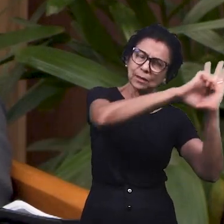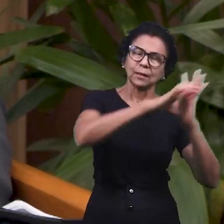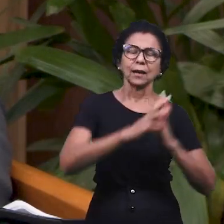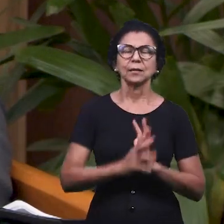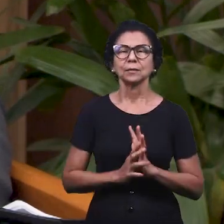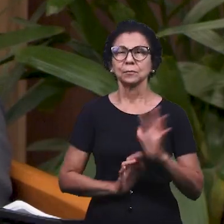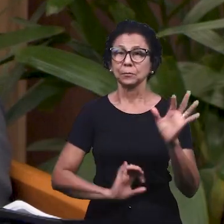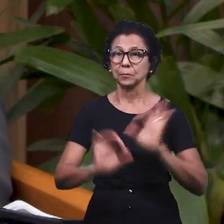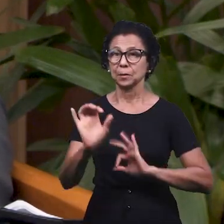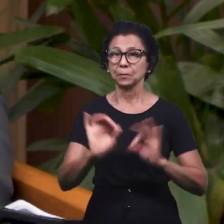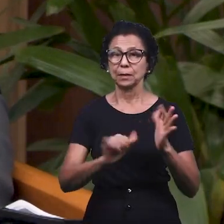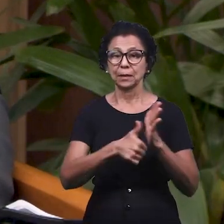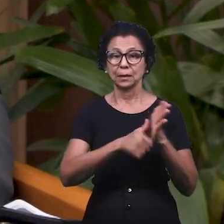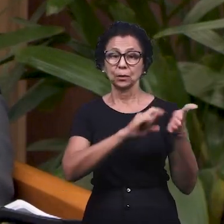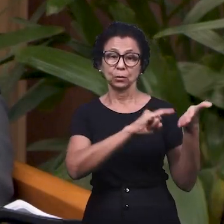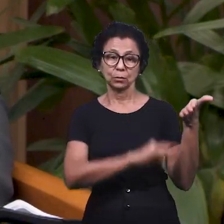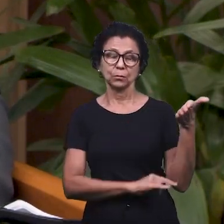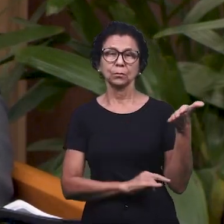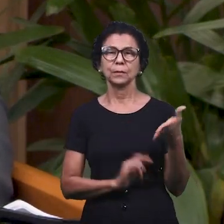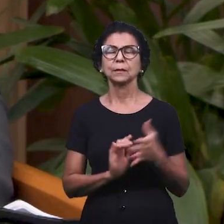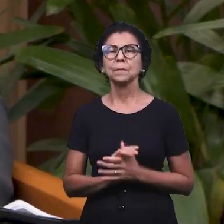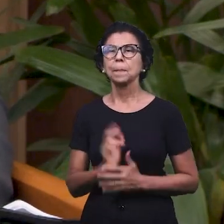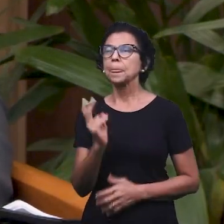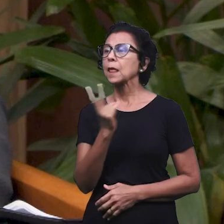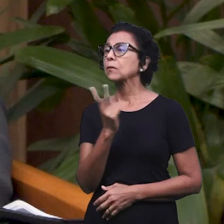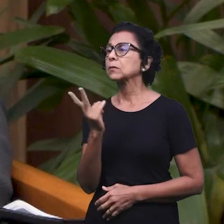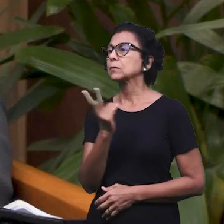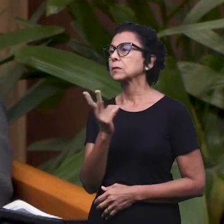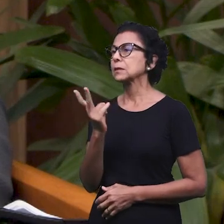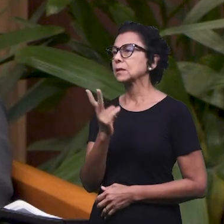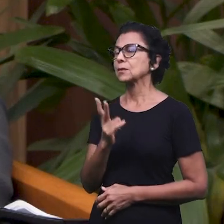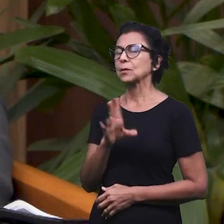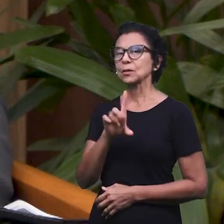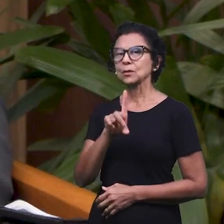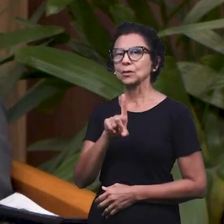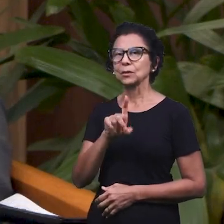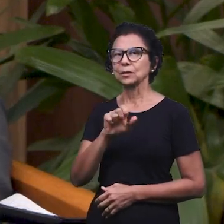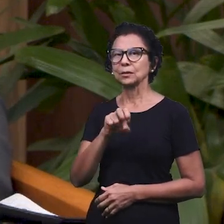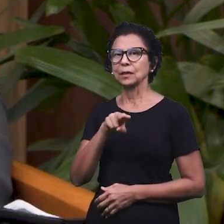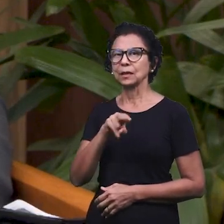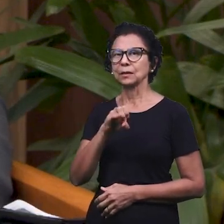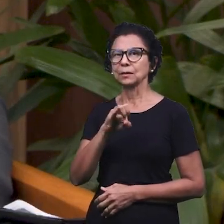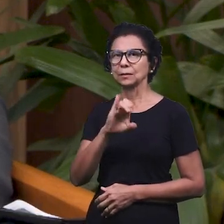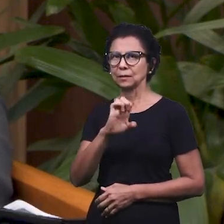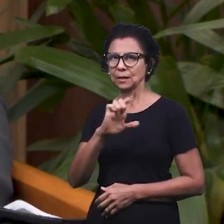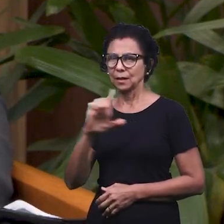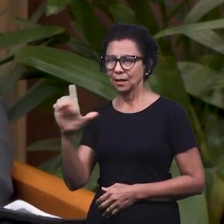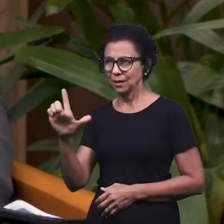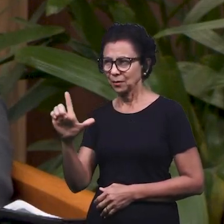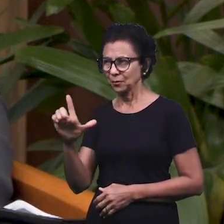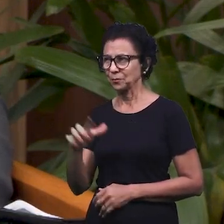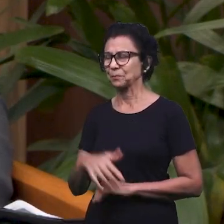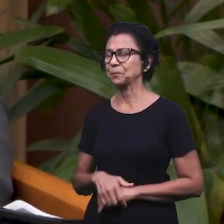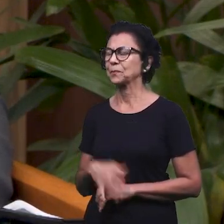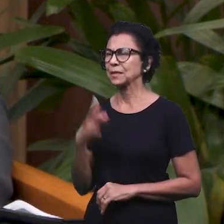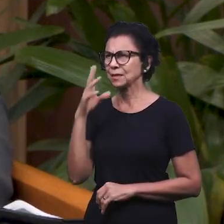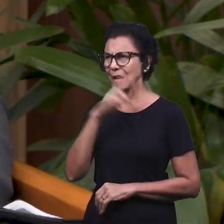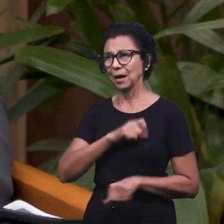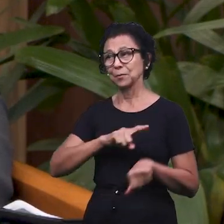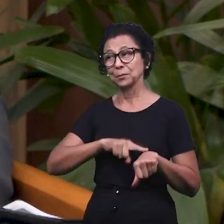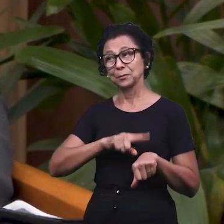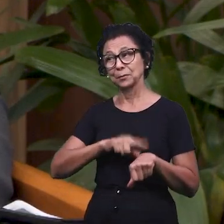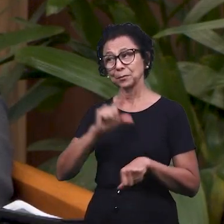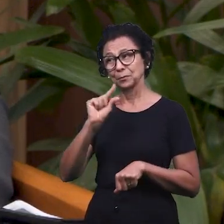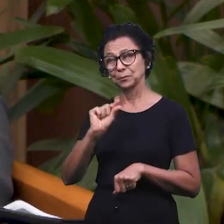preparar documentos e tudo mais. Mas o que vocês dois, vamos começar aqui com o Daniel, para nós encerrarmos, nosso tempo está